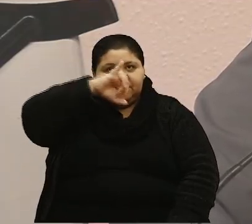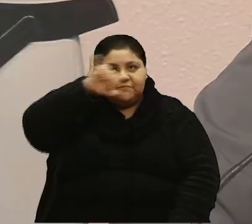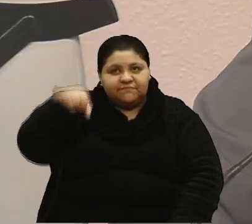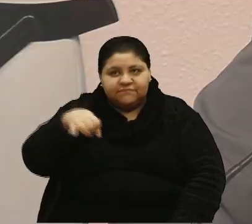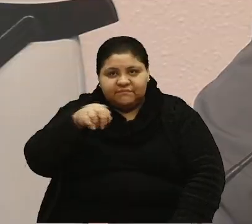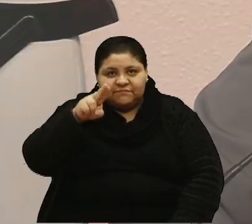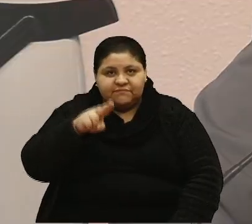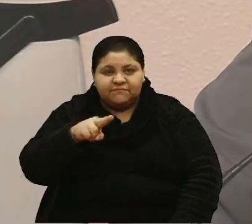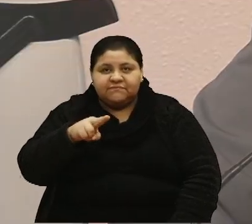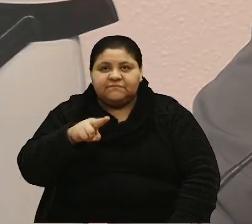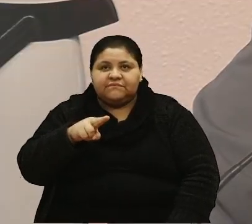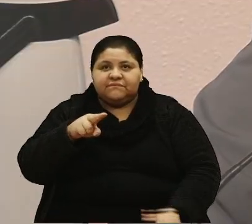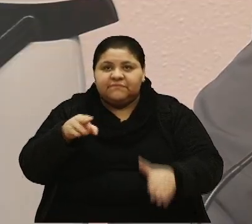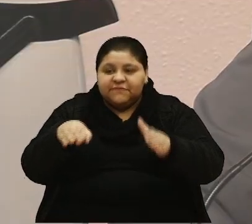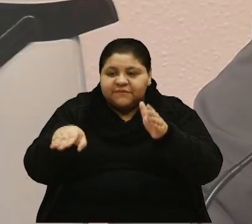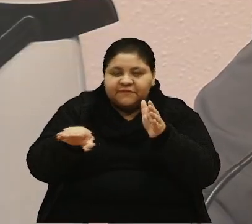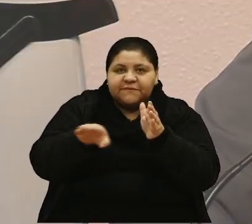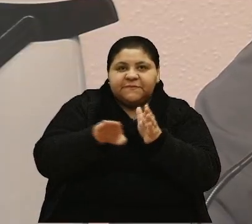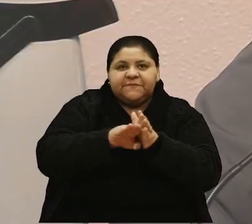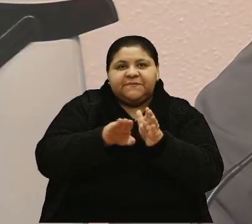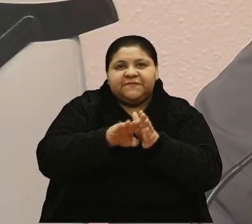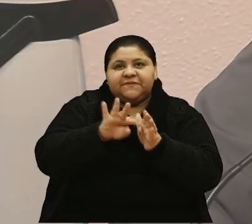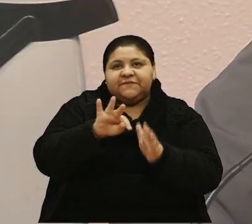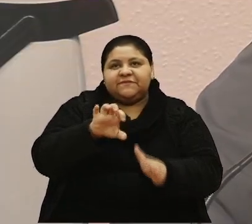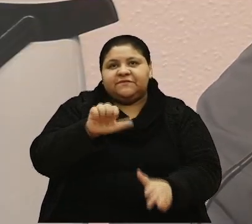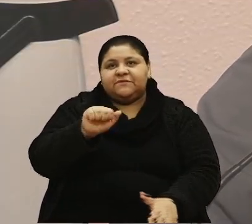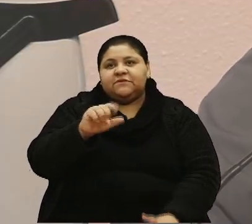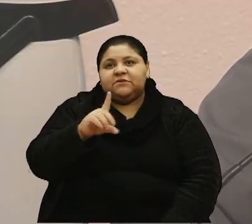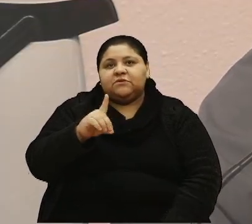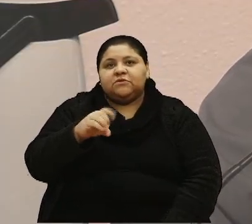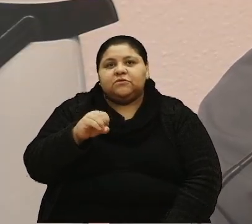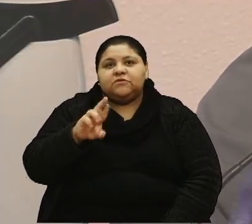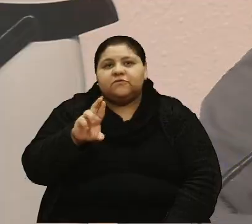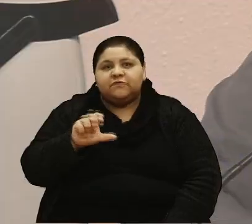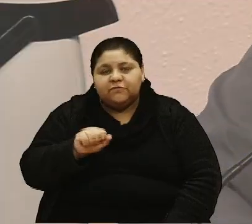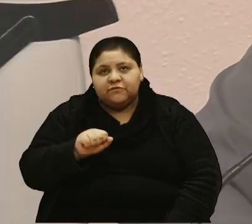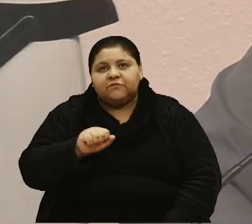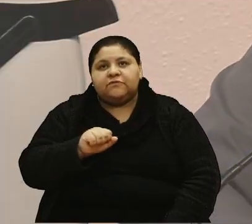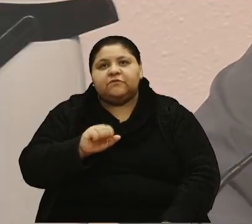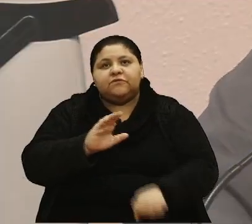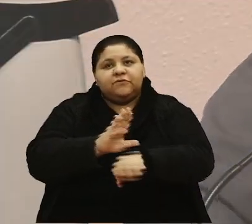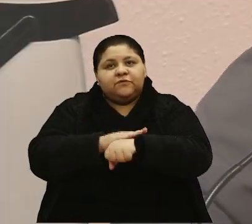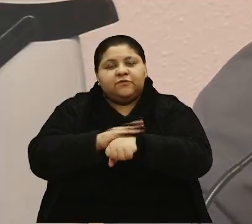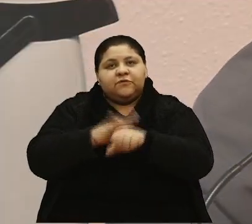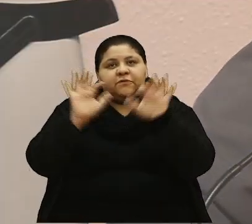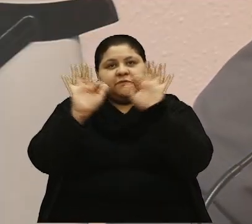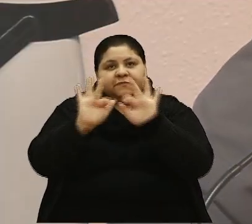pela chegada da Teodora, né? Um momento muito, muito